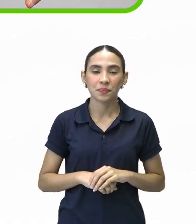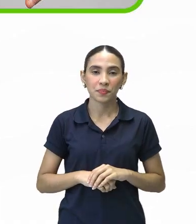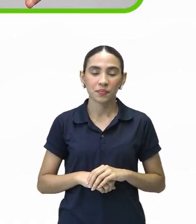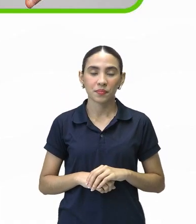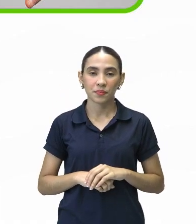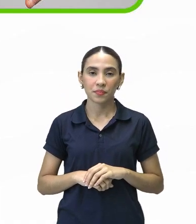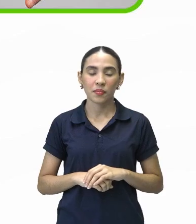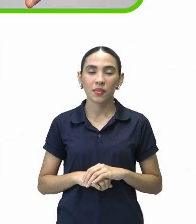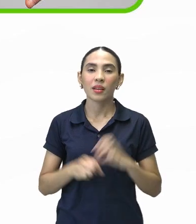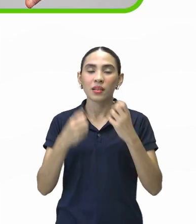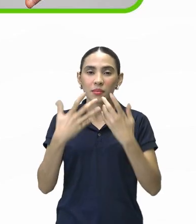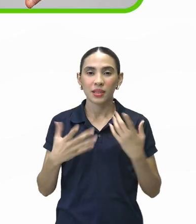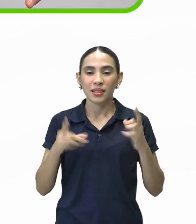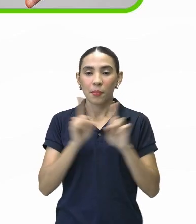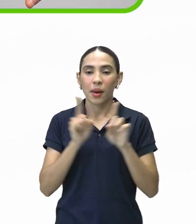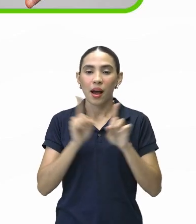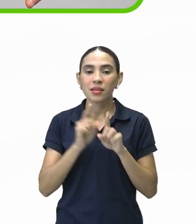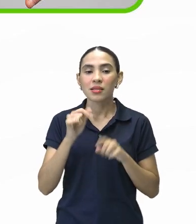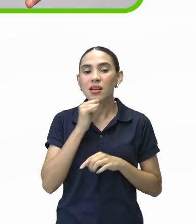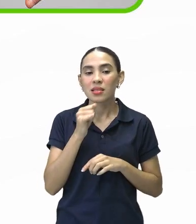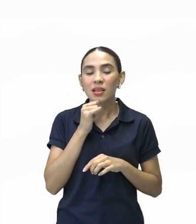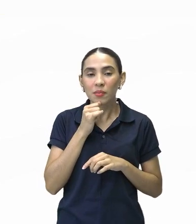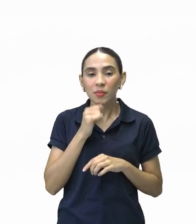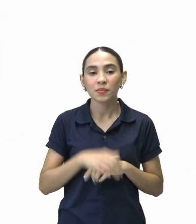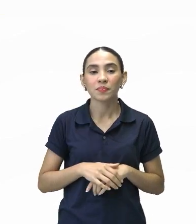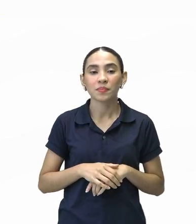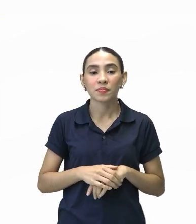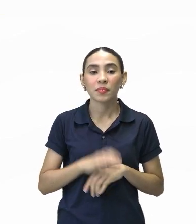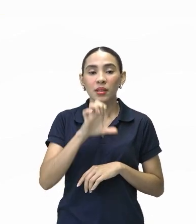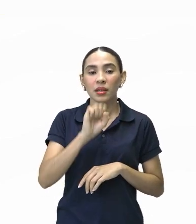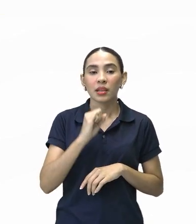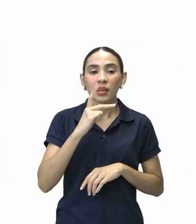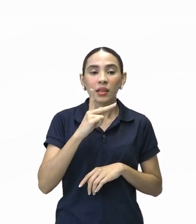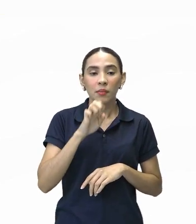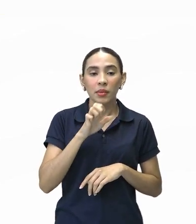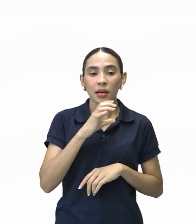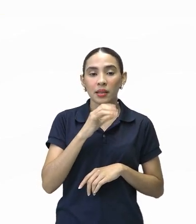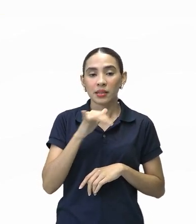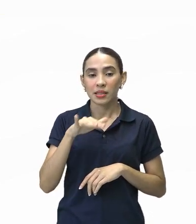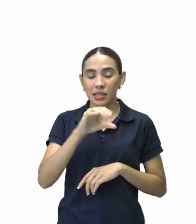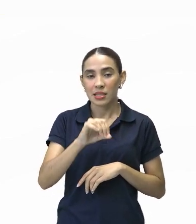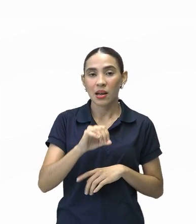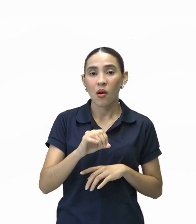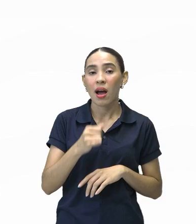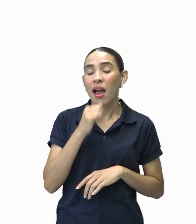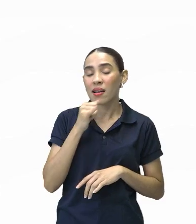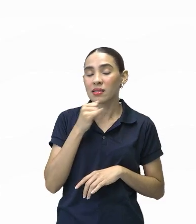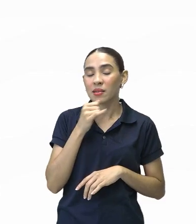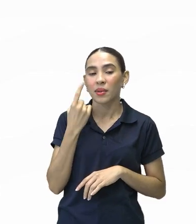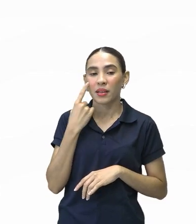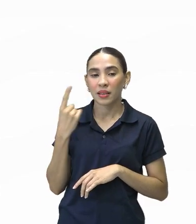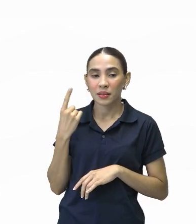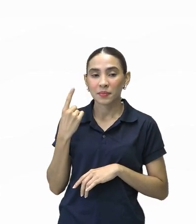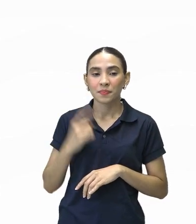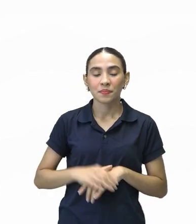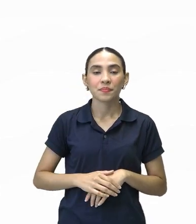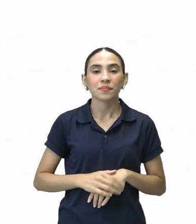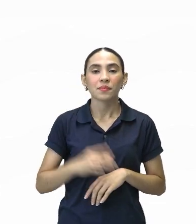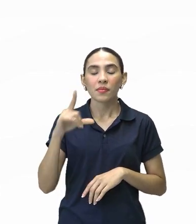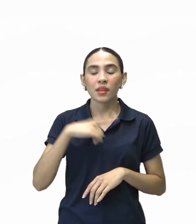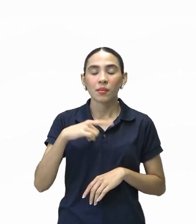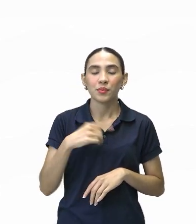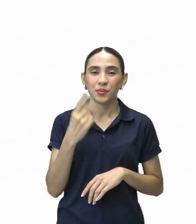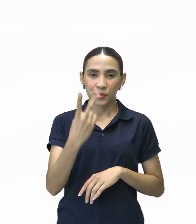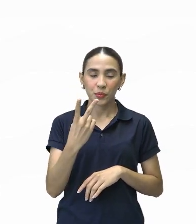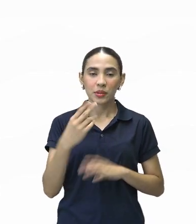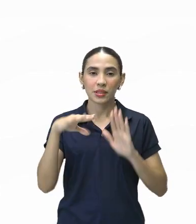que fala um pouquinho sobre a teoria sintética, que é chamado de especiação. Nesse caso aí da especiação, nós temos